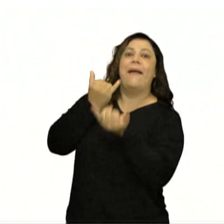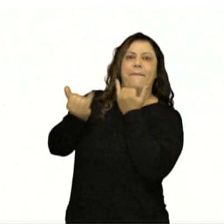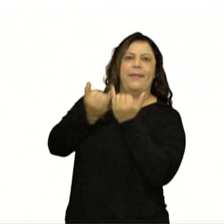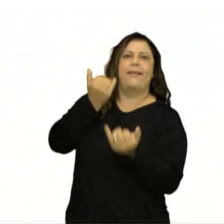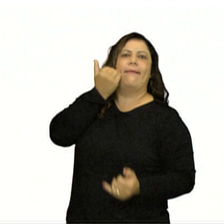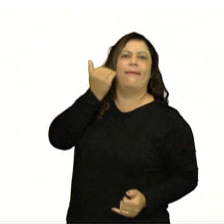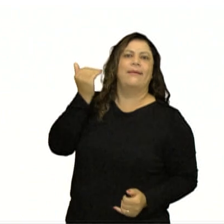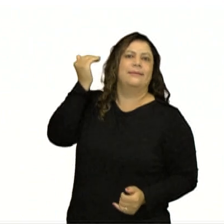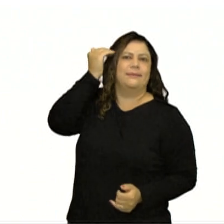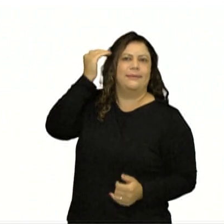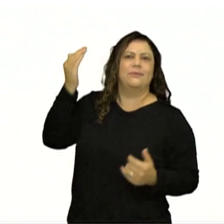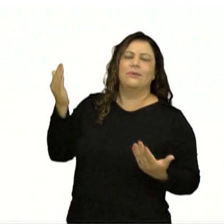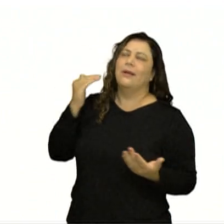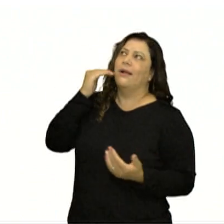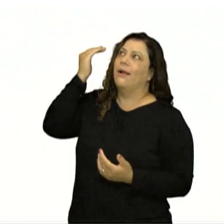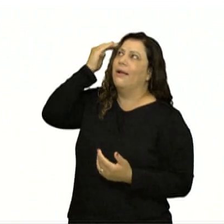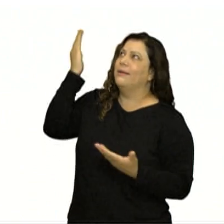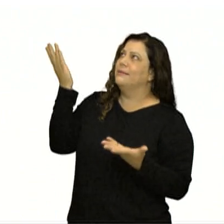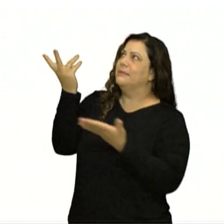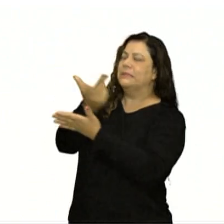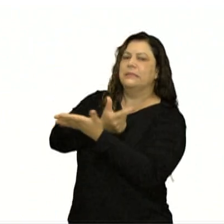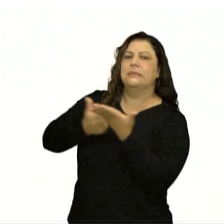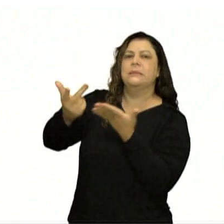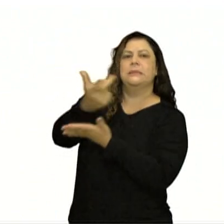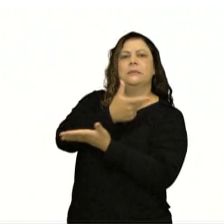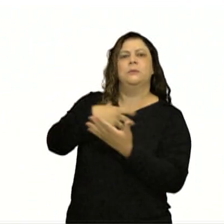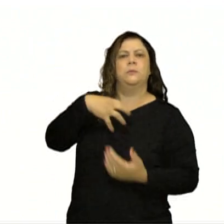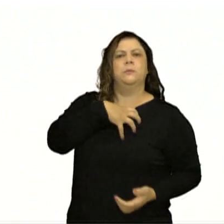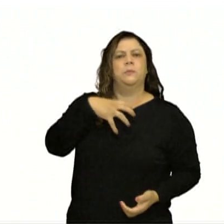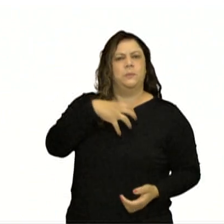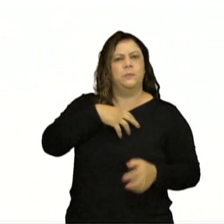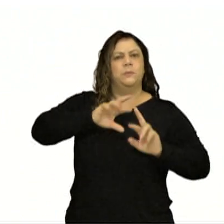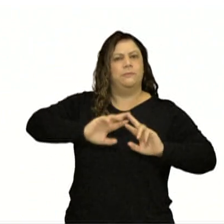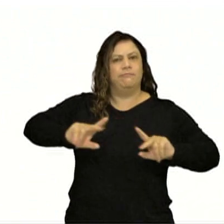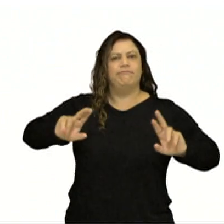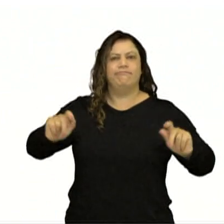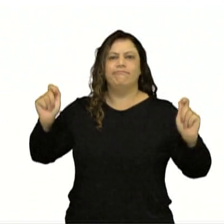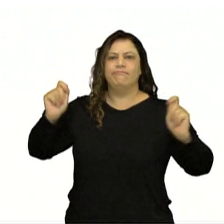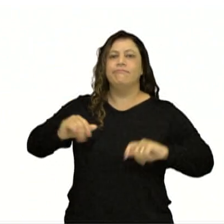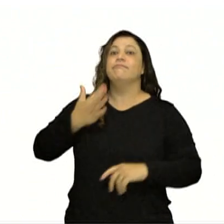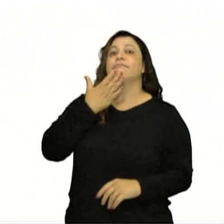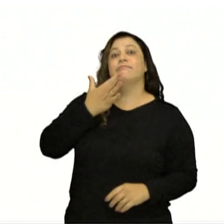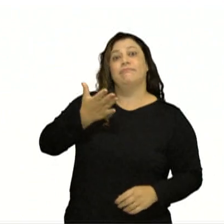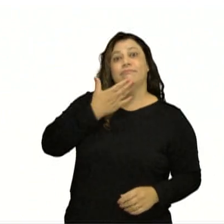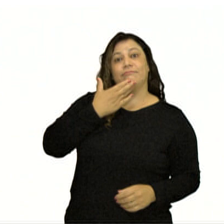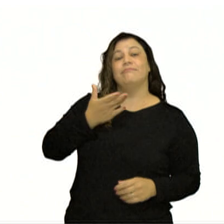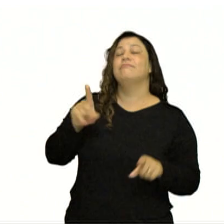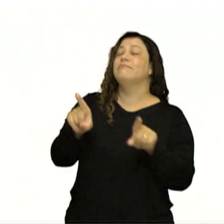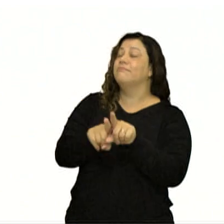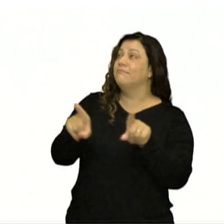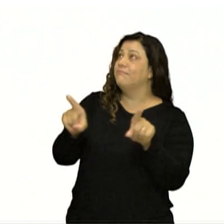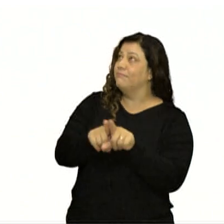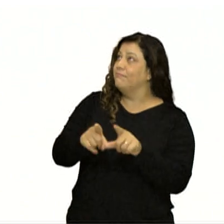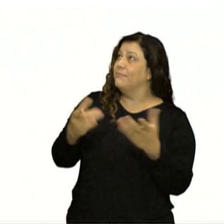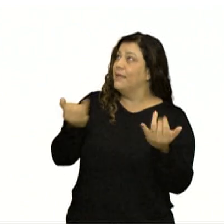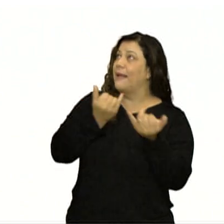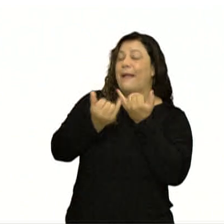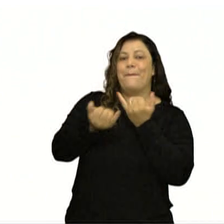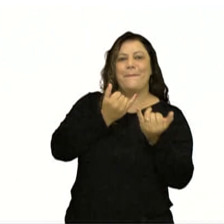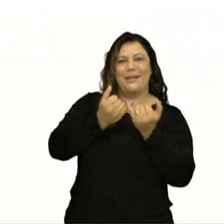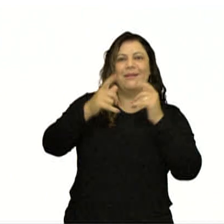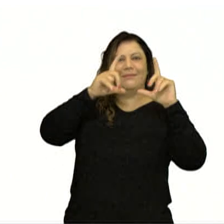né? Pelo desenho dela, né? Pelo formato dela, pela cor dela. Parece uma câmera